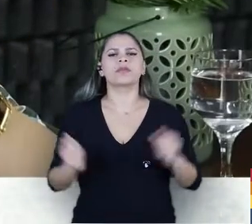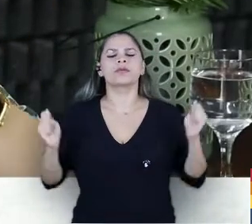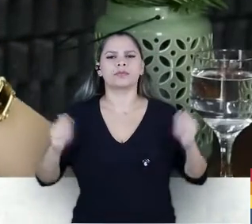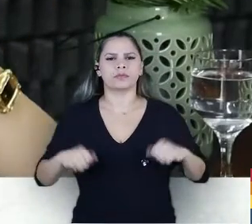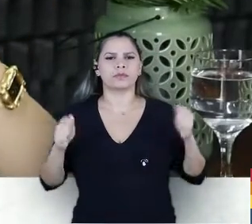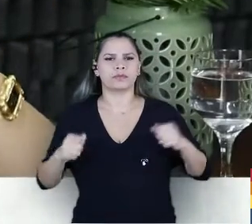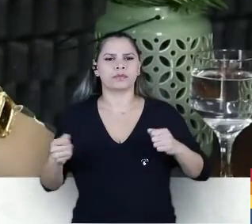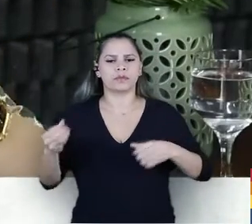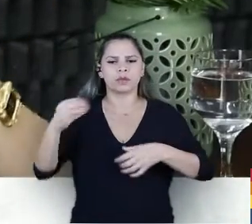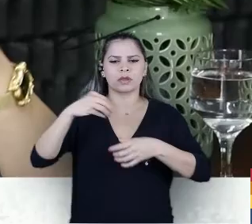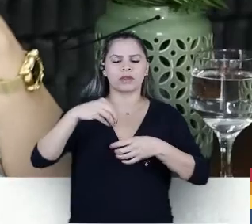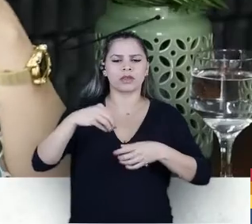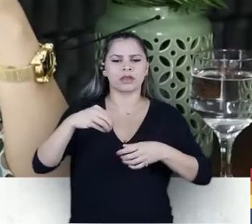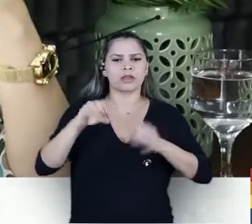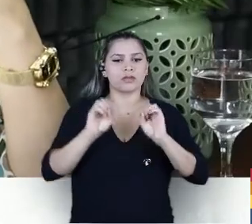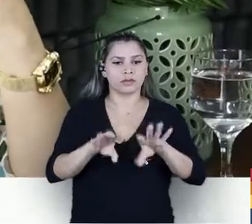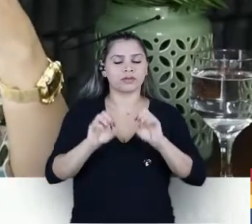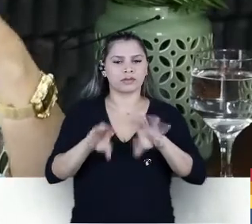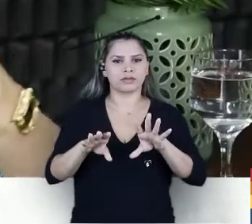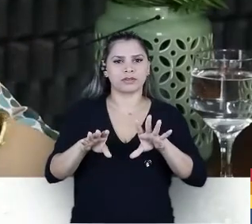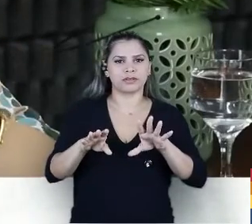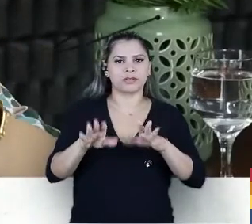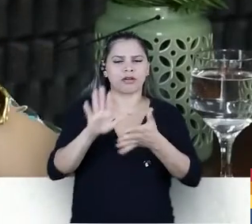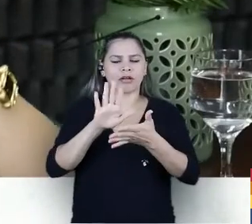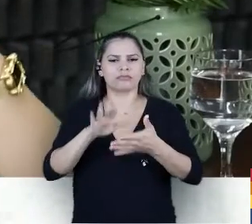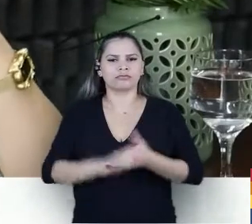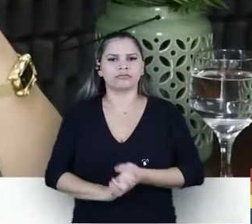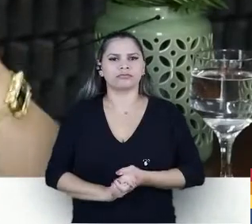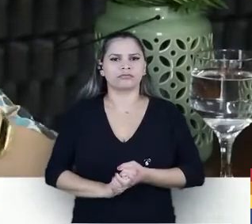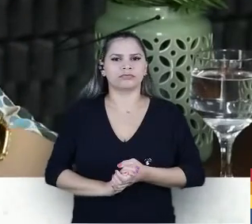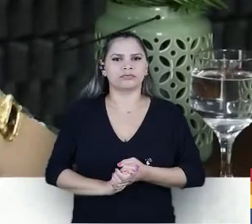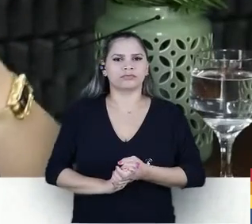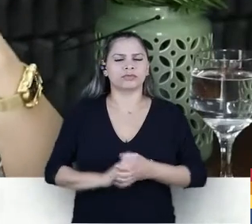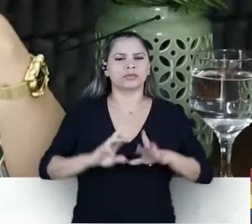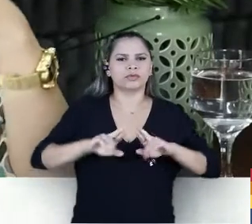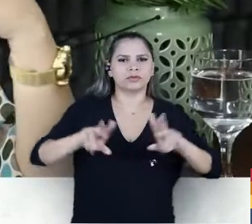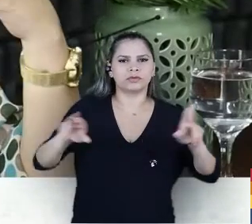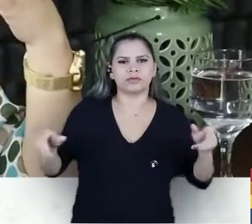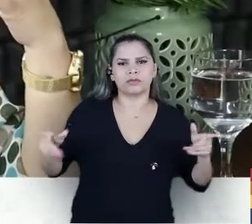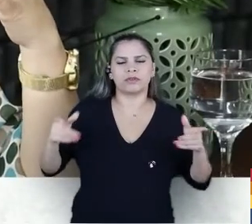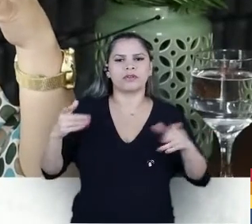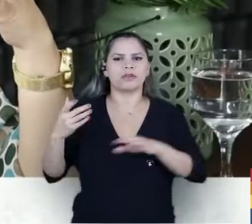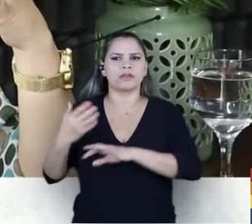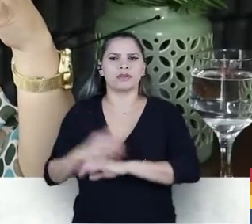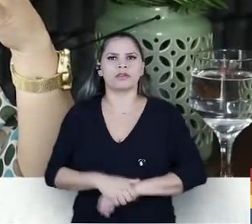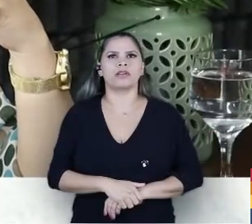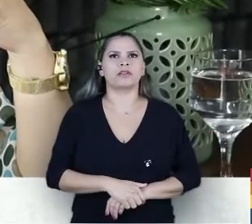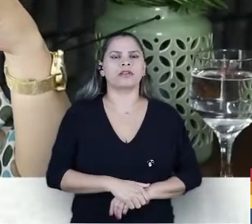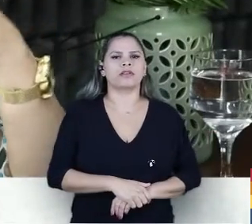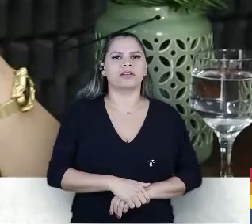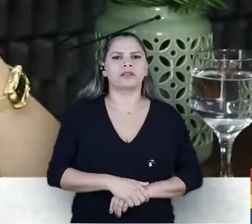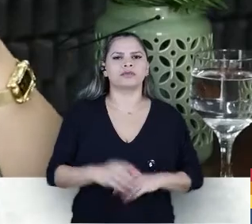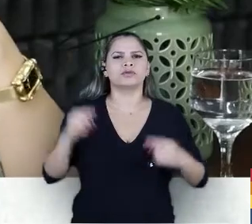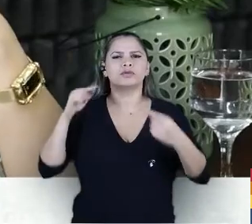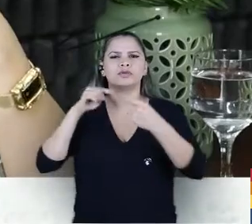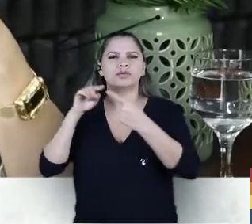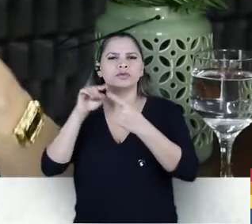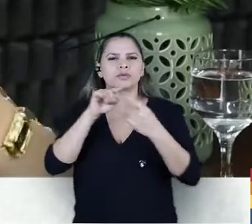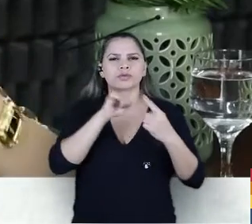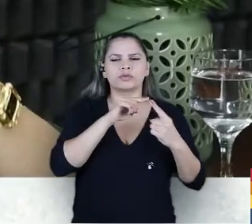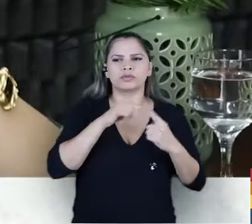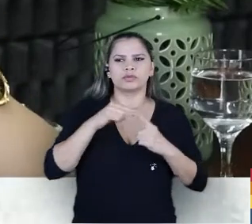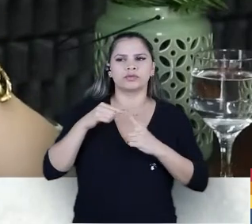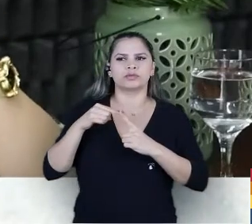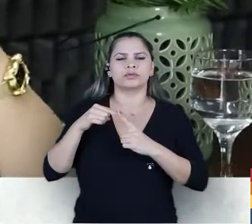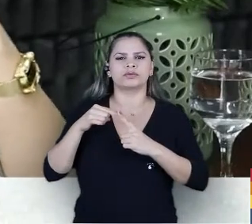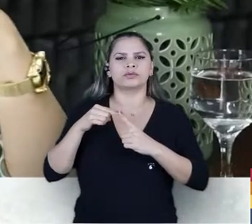ali com o professor de arte ou com o professor de educação física, de matemática e possibilitar dentro das suas